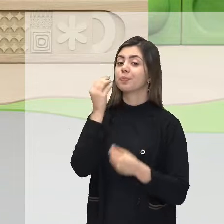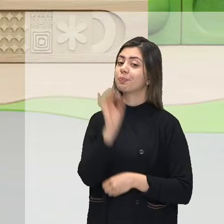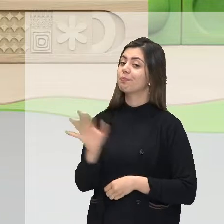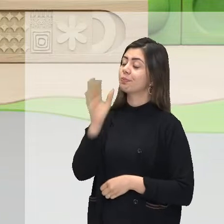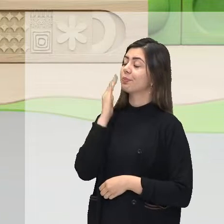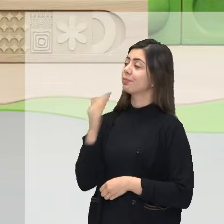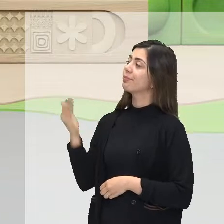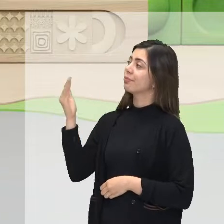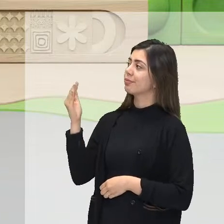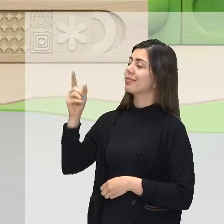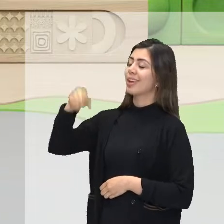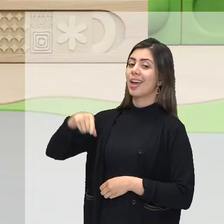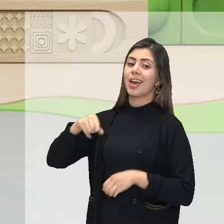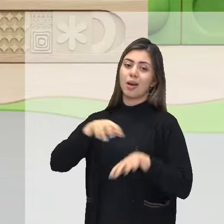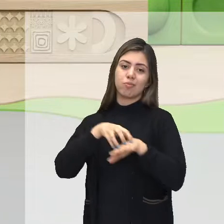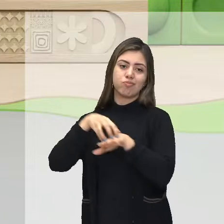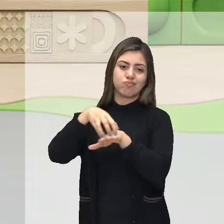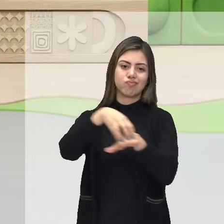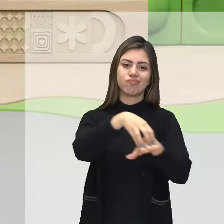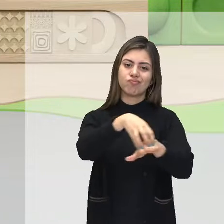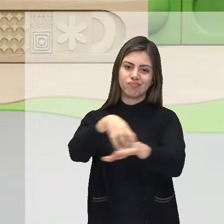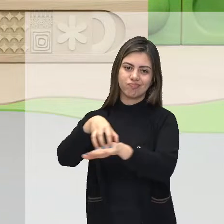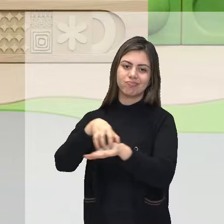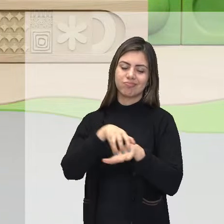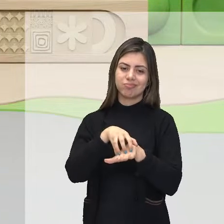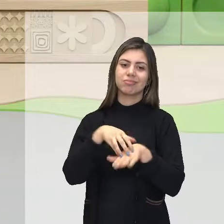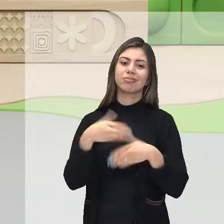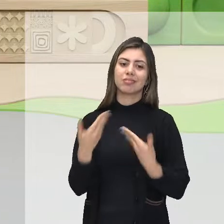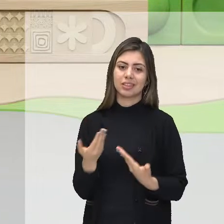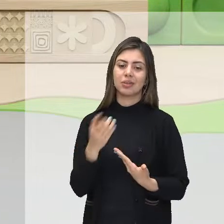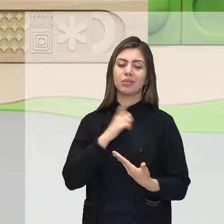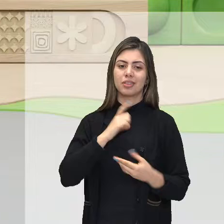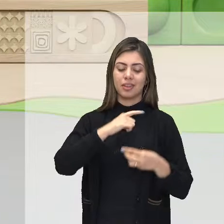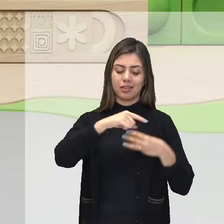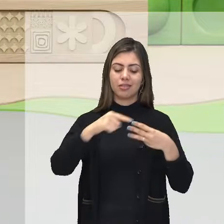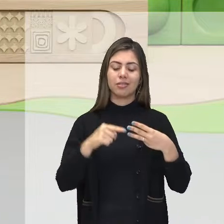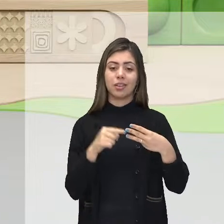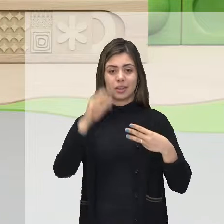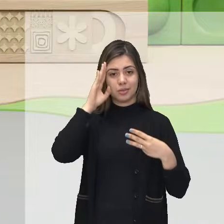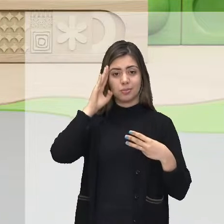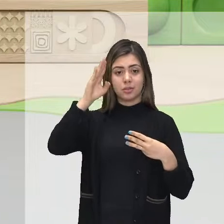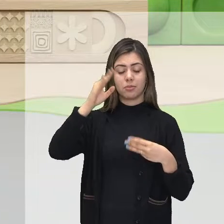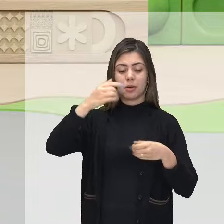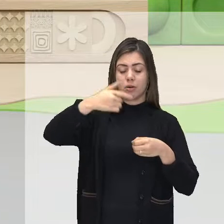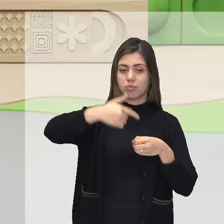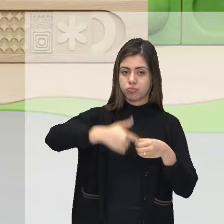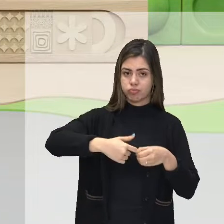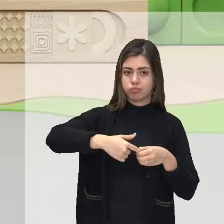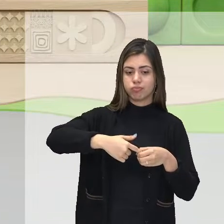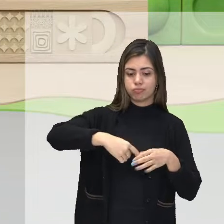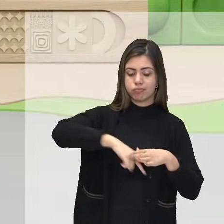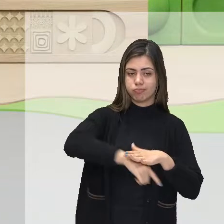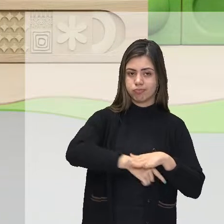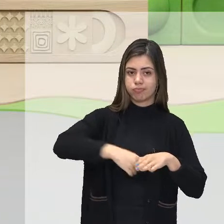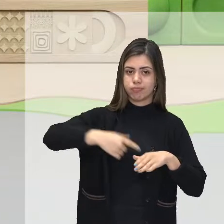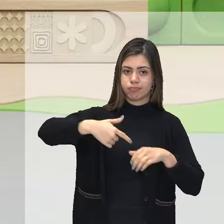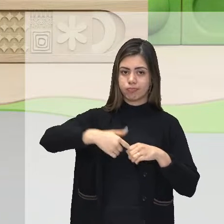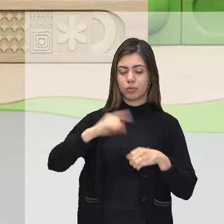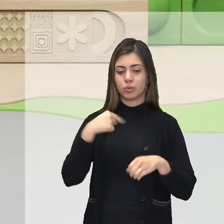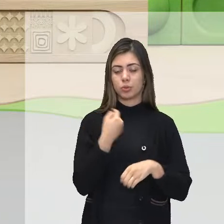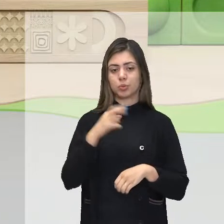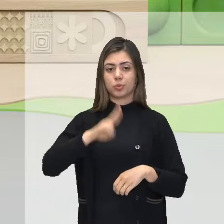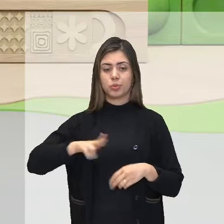de transporte, né? Então, nós temos aí como 3 principais combustíveis fósseis que são bastante utilizados: